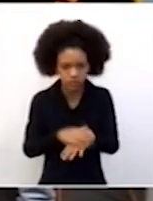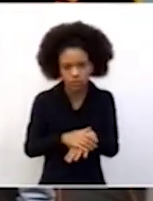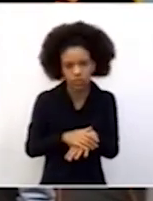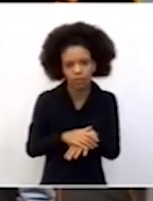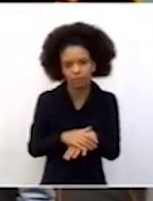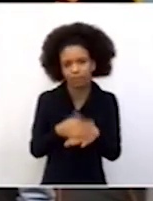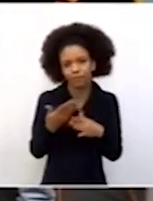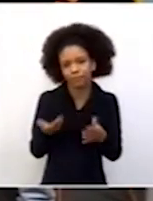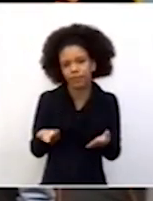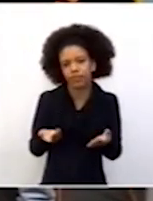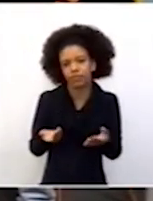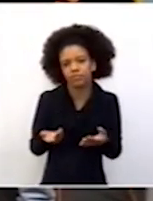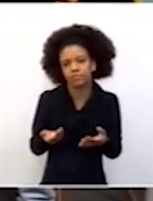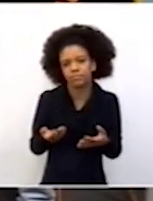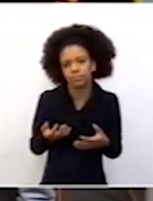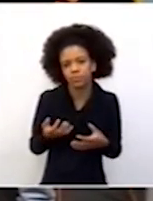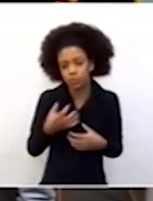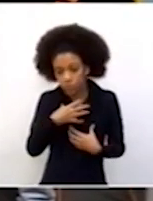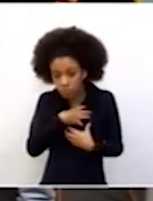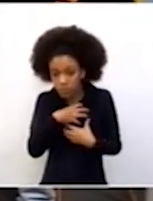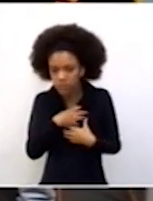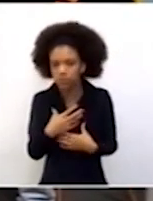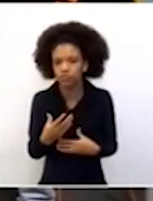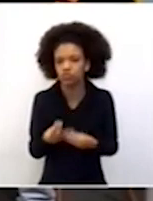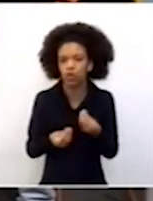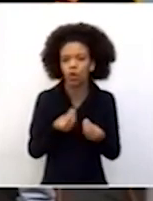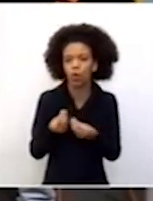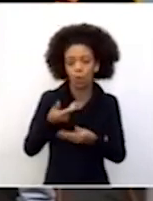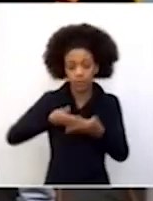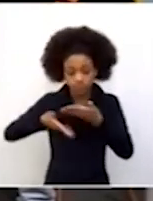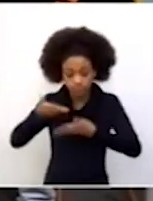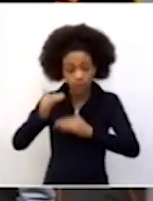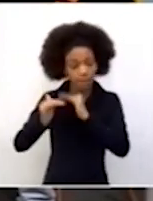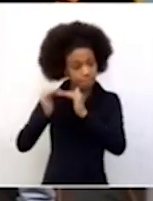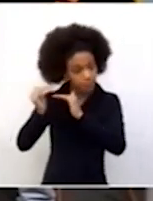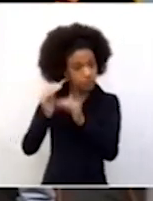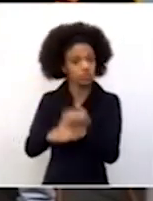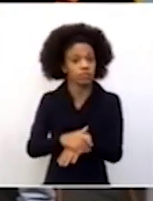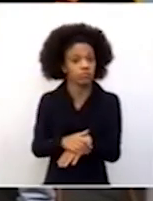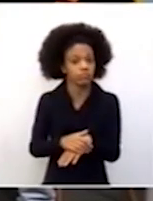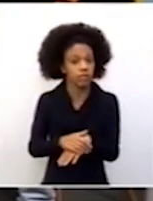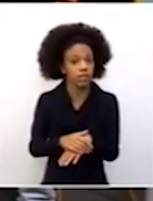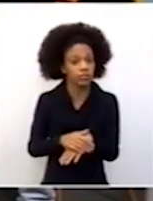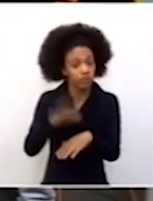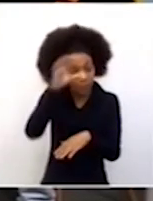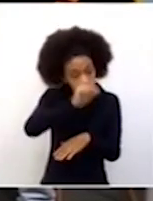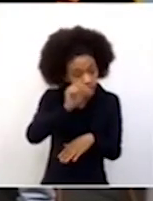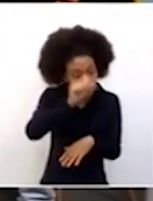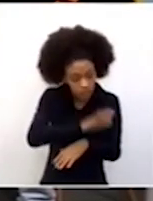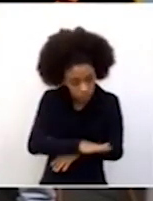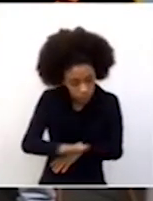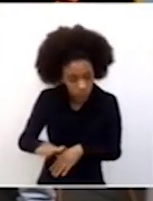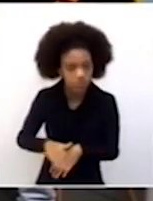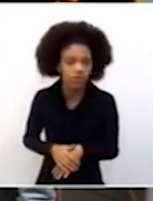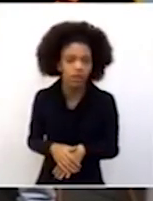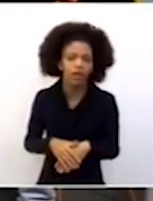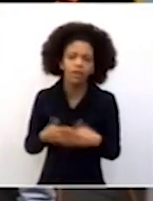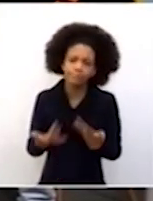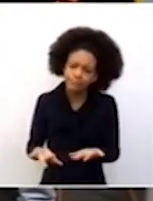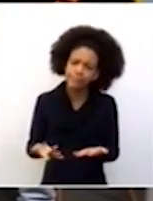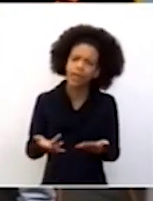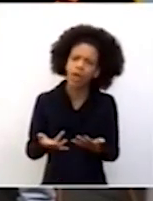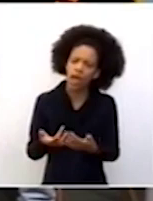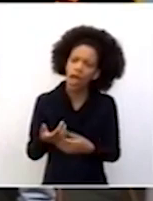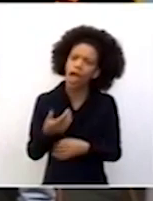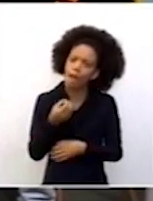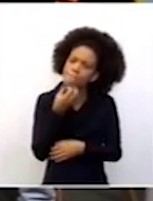nesse ambiente, né? Como está a interação no processo, ensino-aprendizagem dessa criança, né? Então, isso